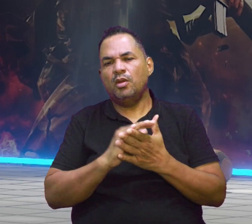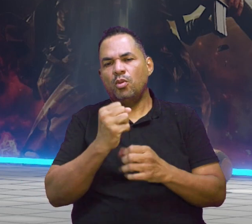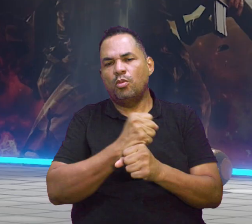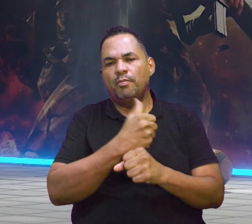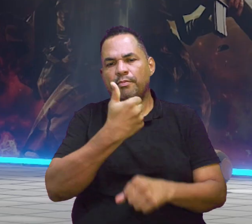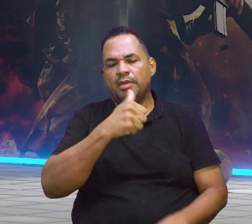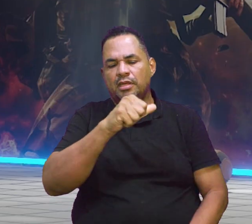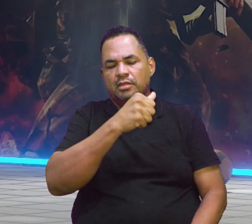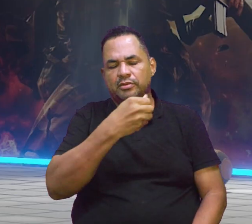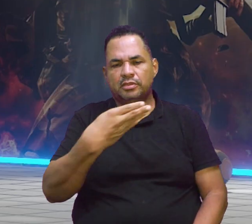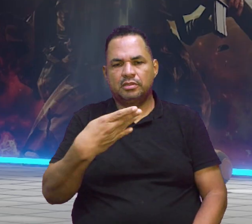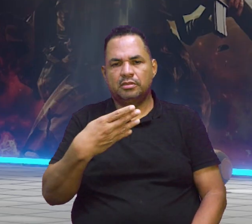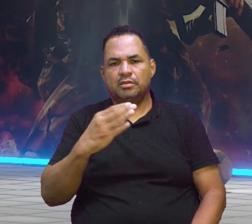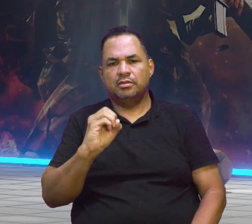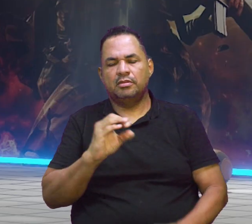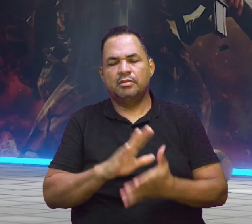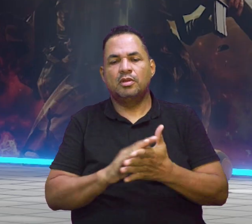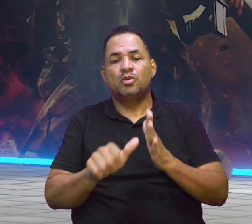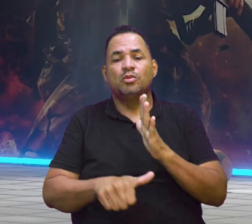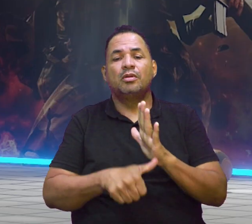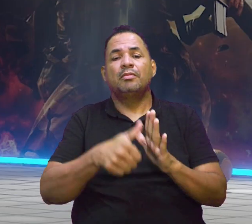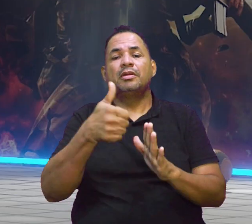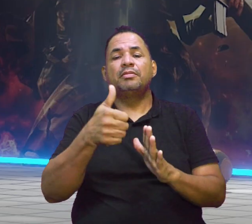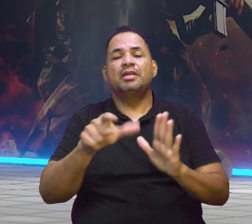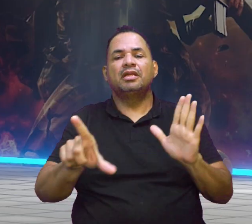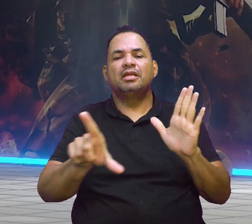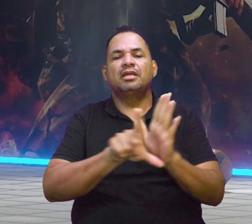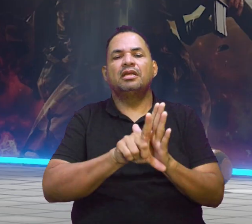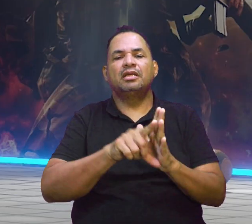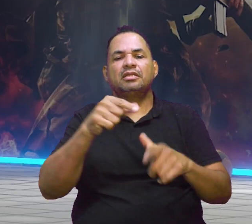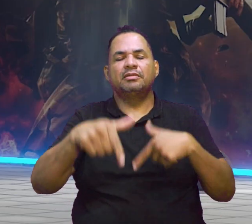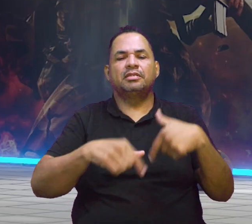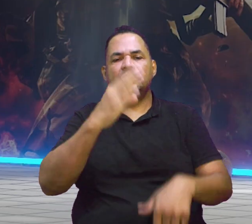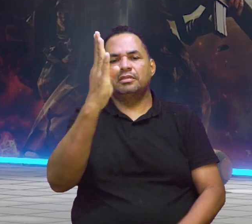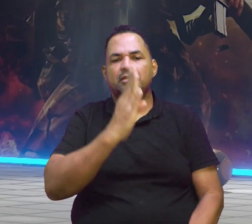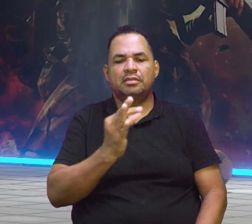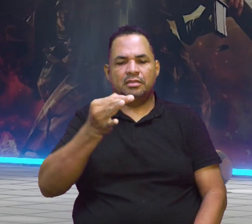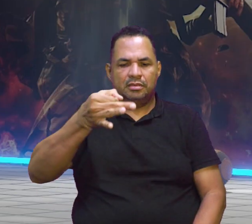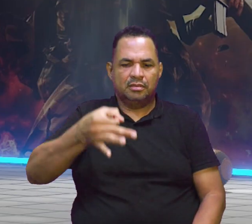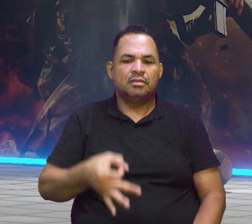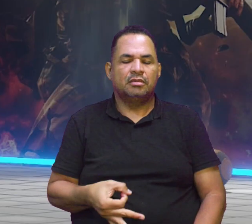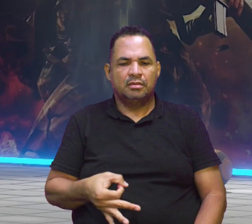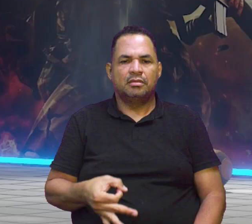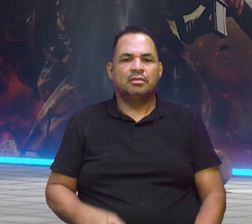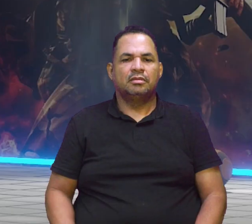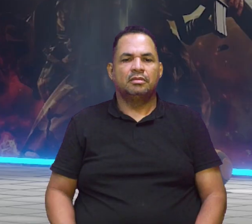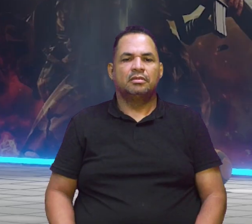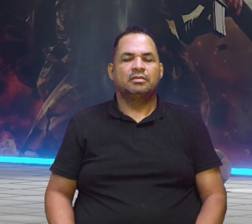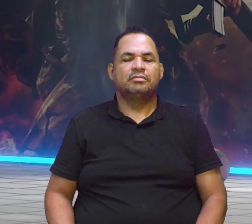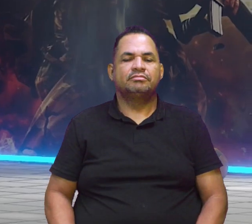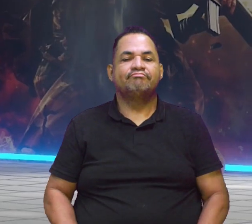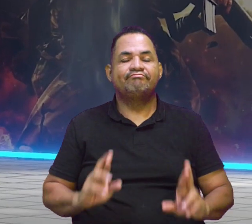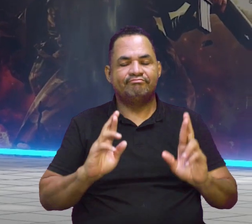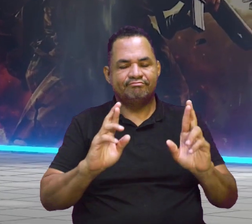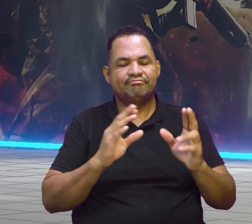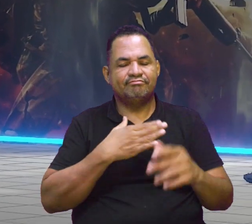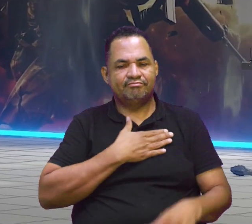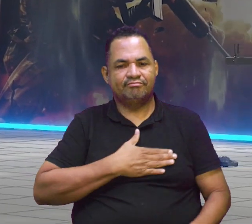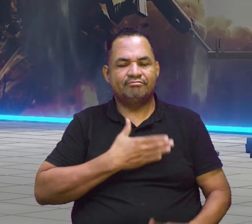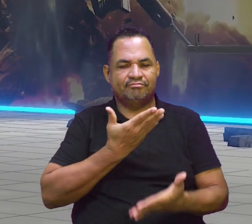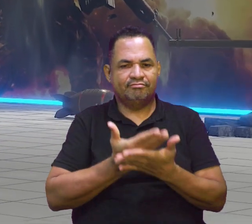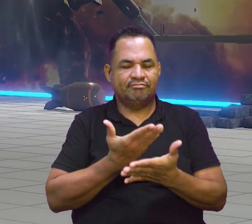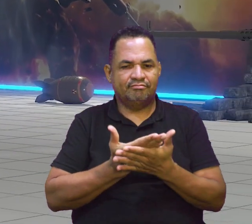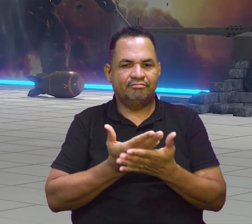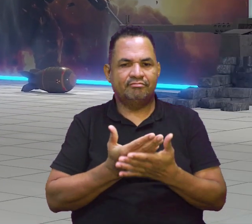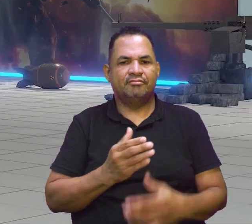leis trabalhistas no Brasil. Certo, pessoal? Bom, espero muito que você tenha gostado da aula de hoje, que você tenha